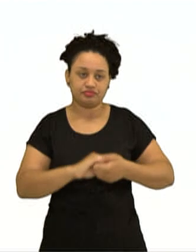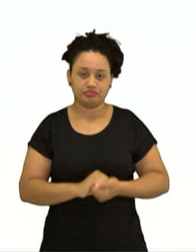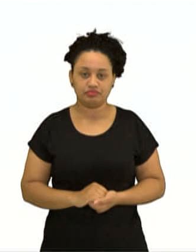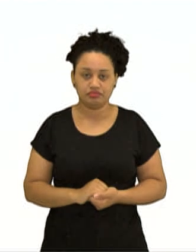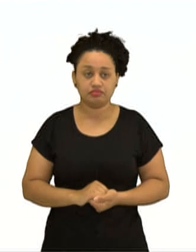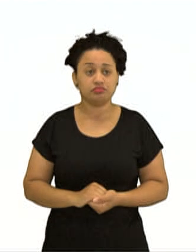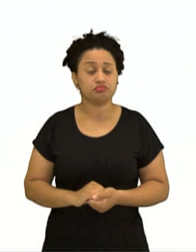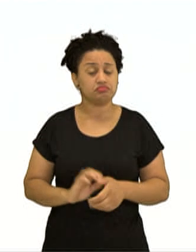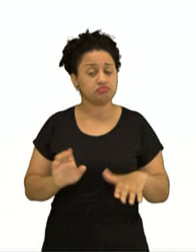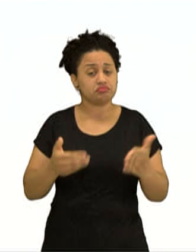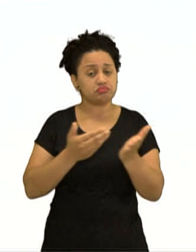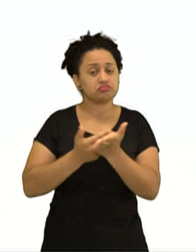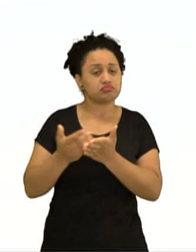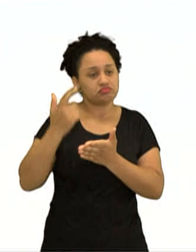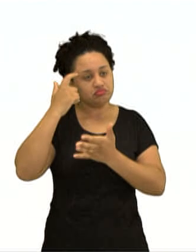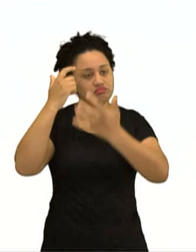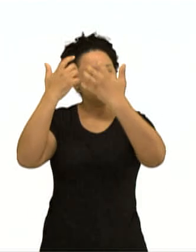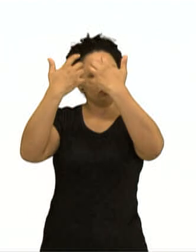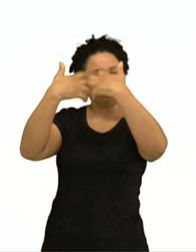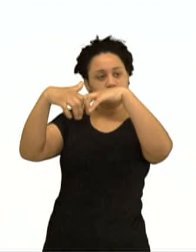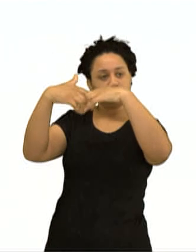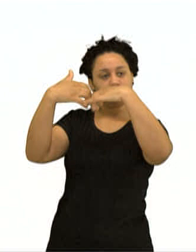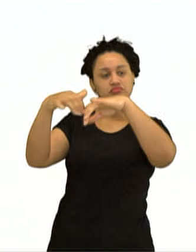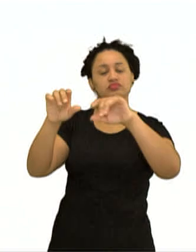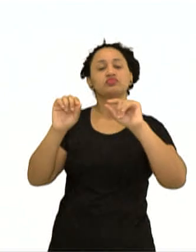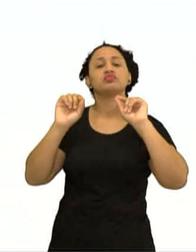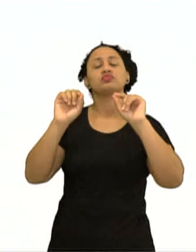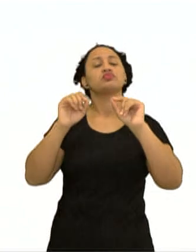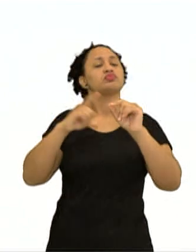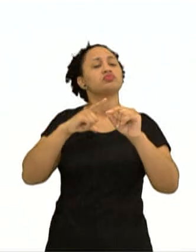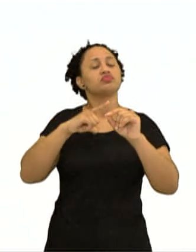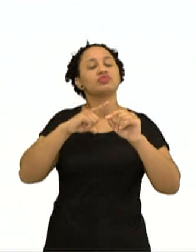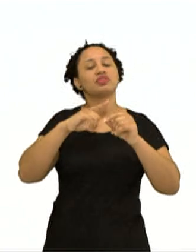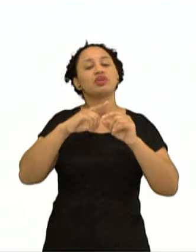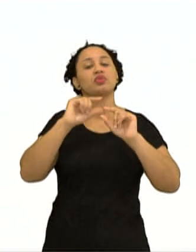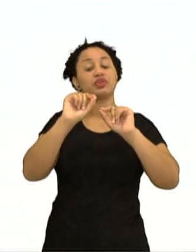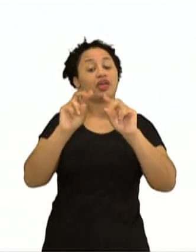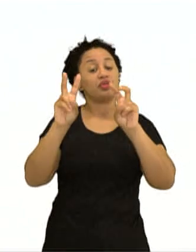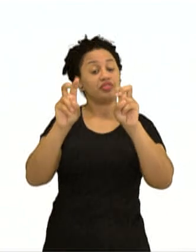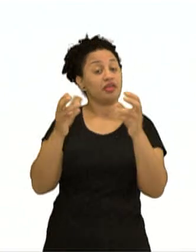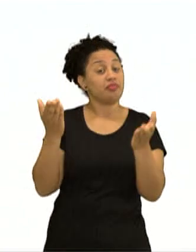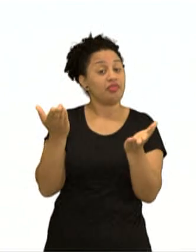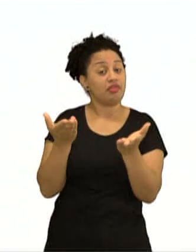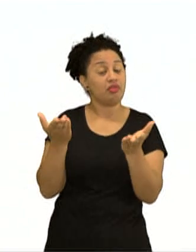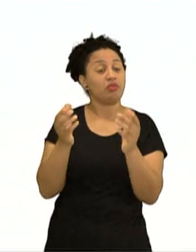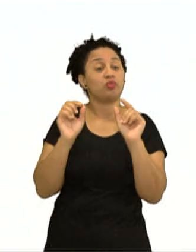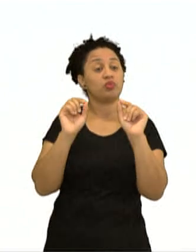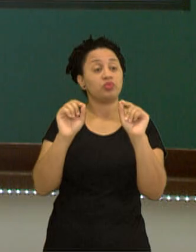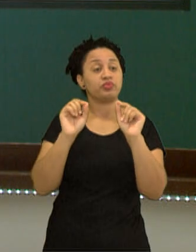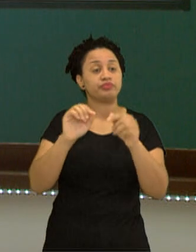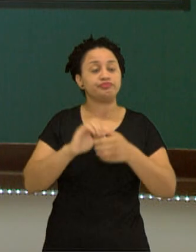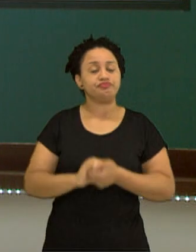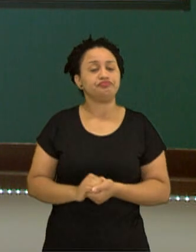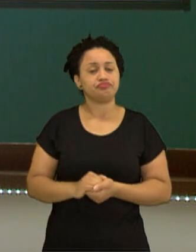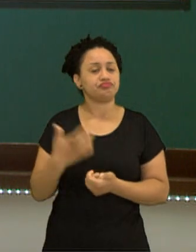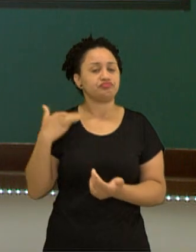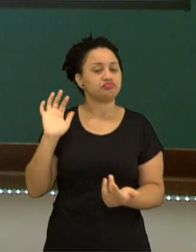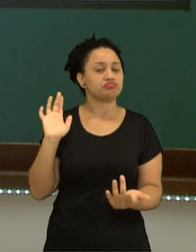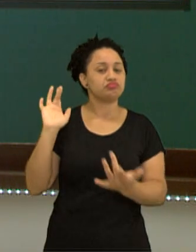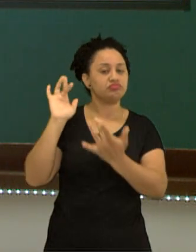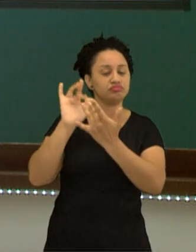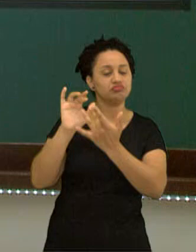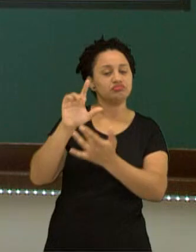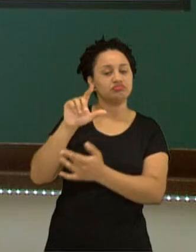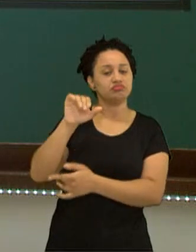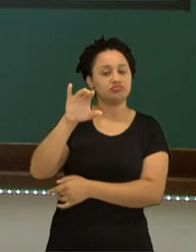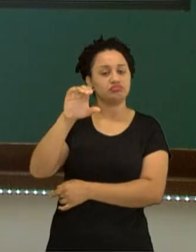E começamos com uma reflexão que tem muito a ver com o tema do nosso ensaio, que é sobre clássicos.